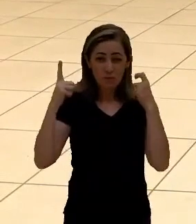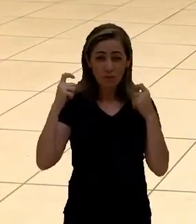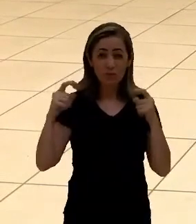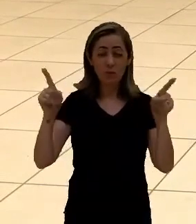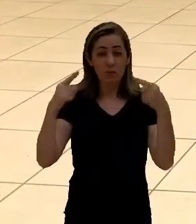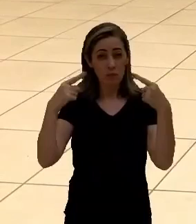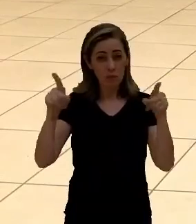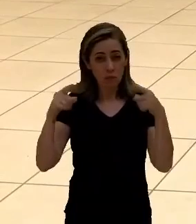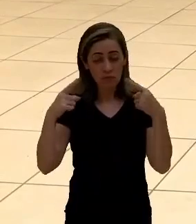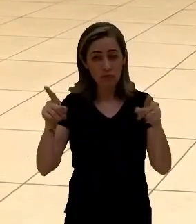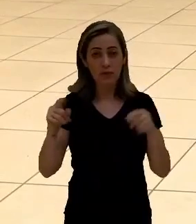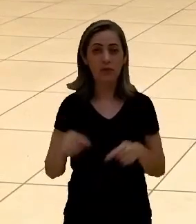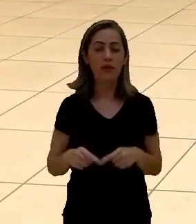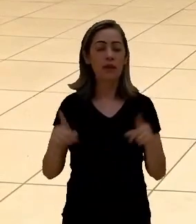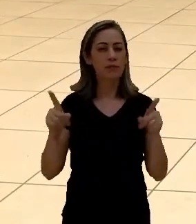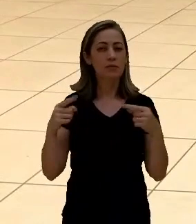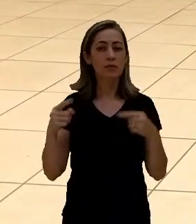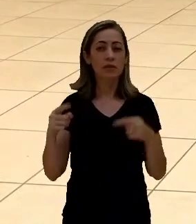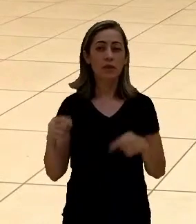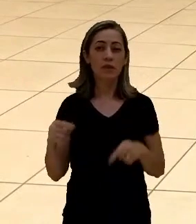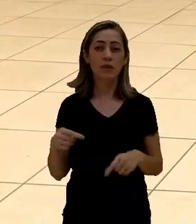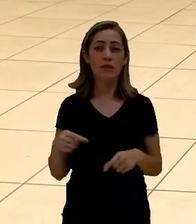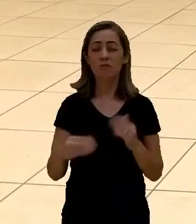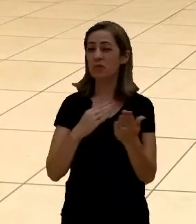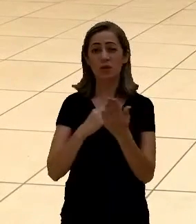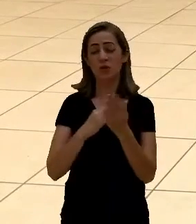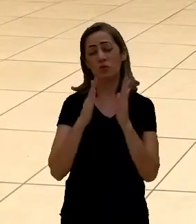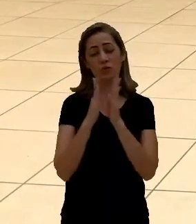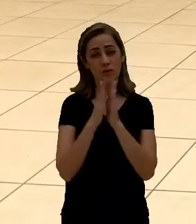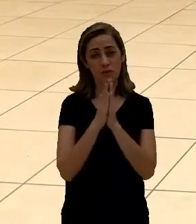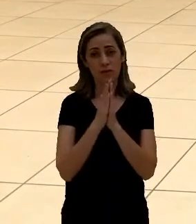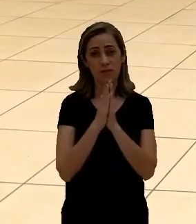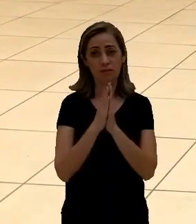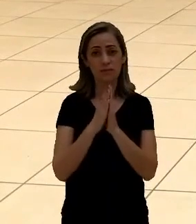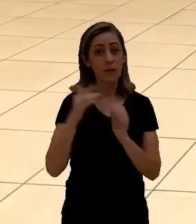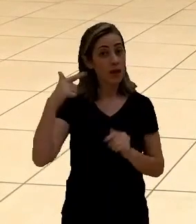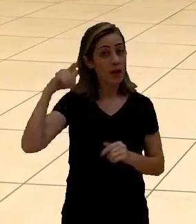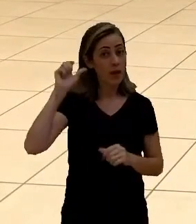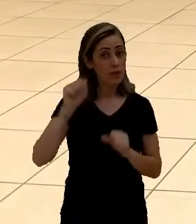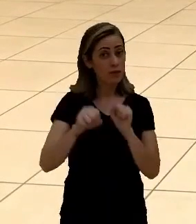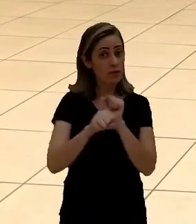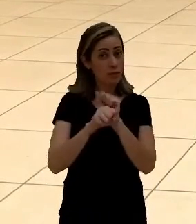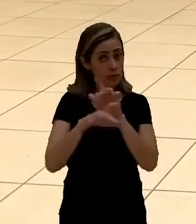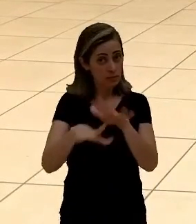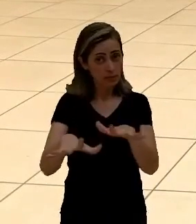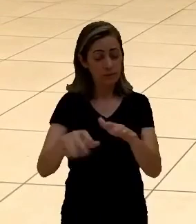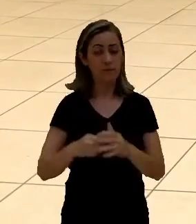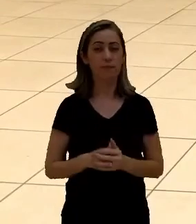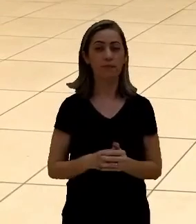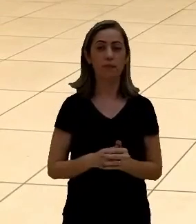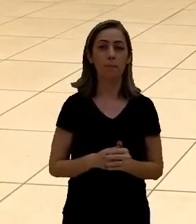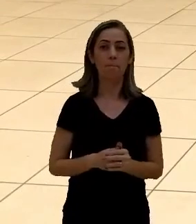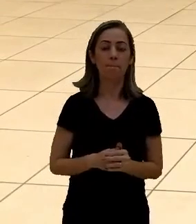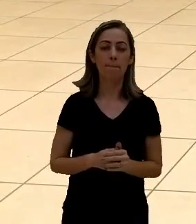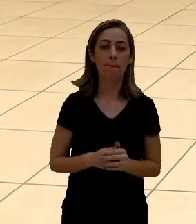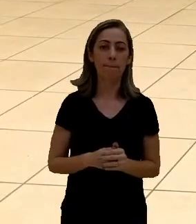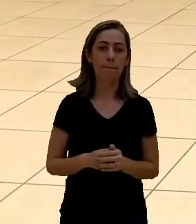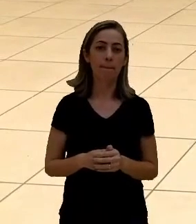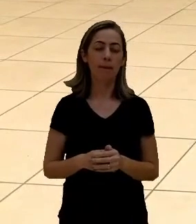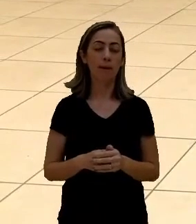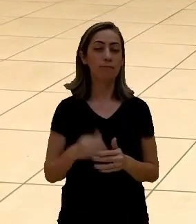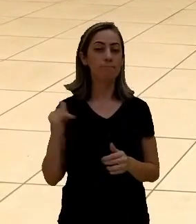ajudam a rezar tô falando agora antes da pandemia fora da pandemia é